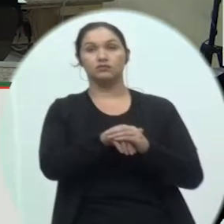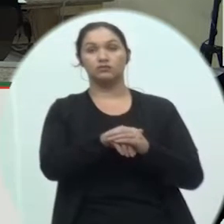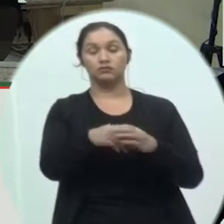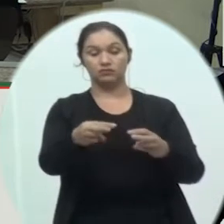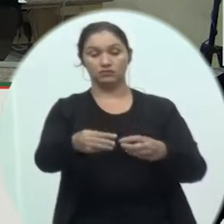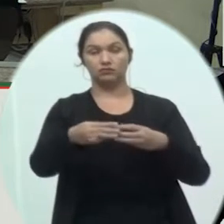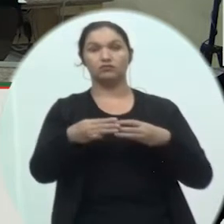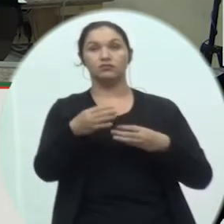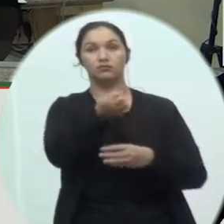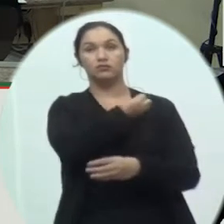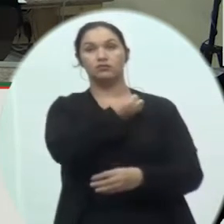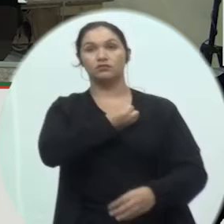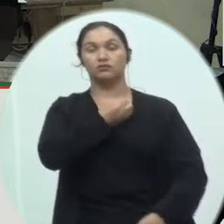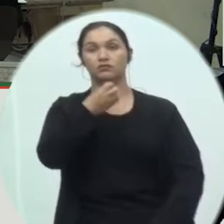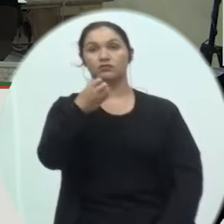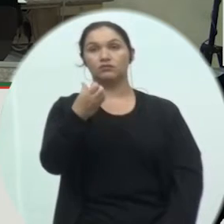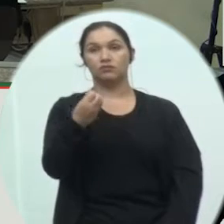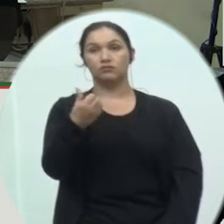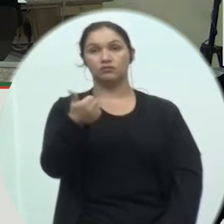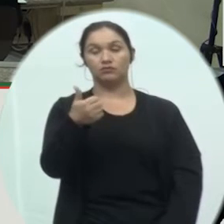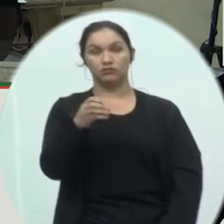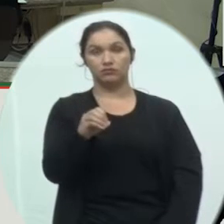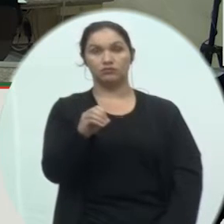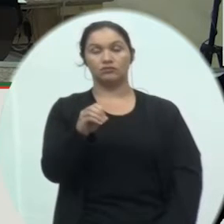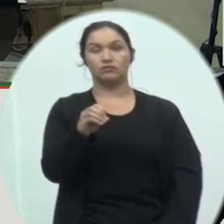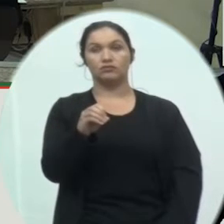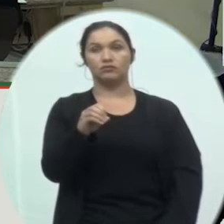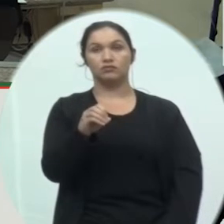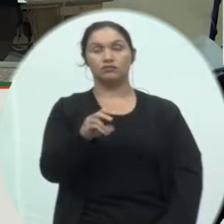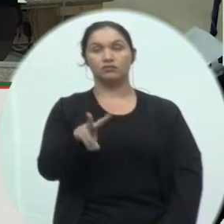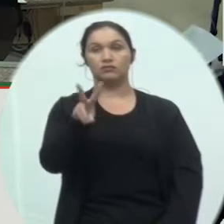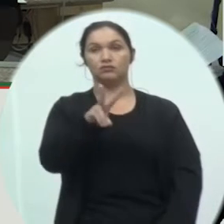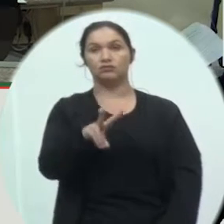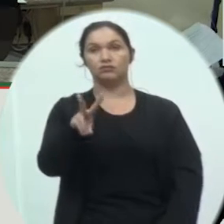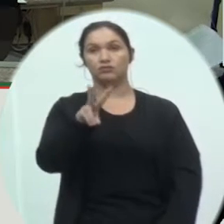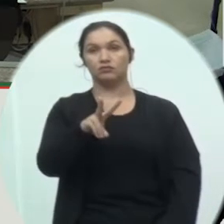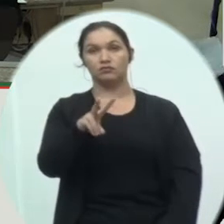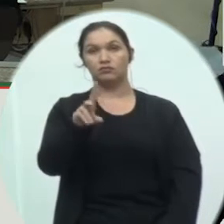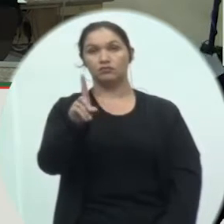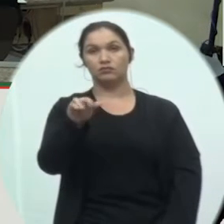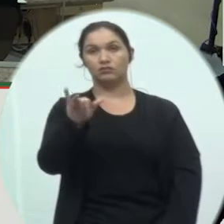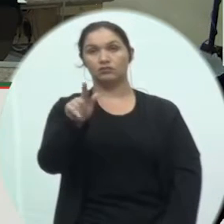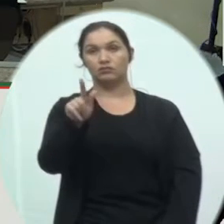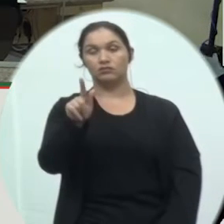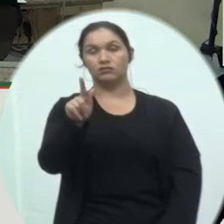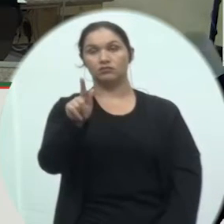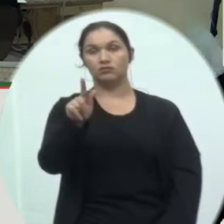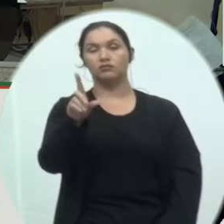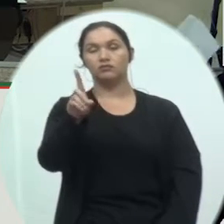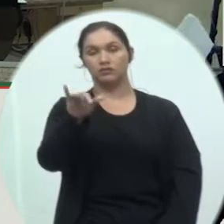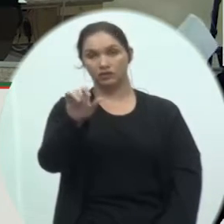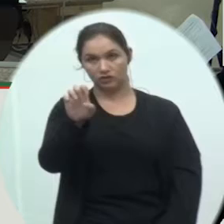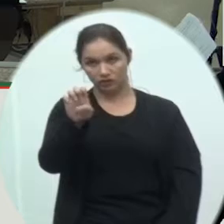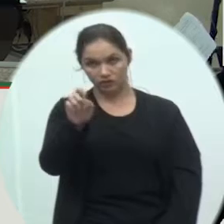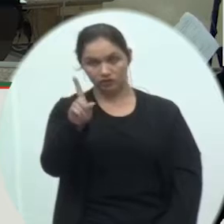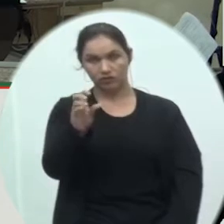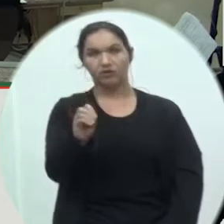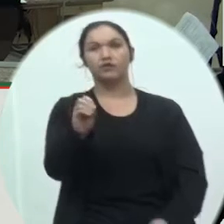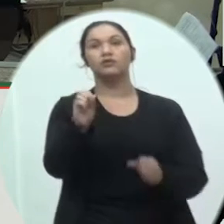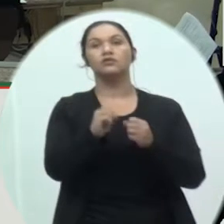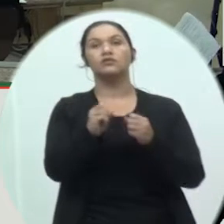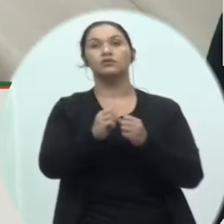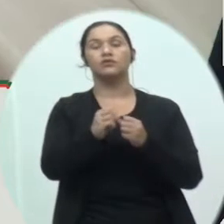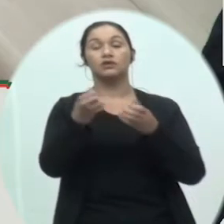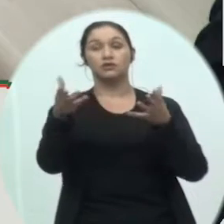a moção número 010/19, de autoria do vereador Diego Goulart, atualmente como